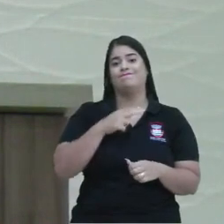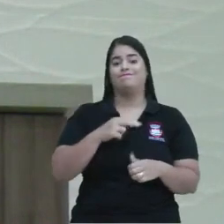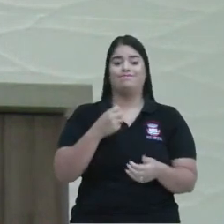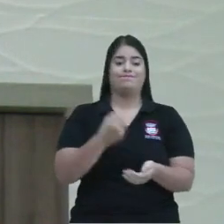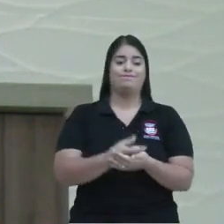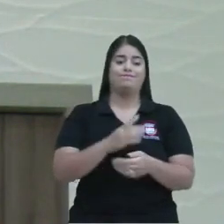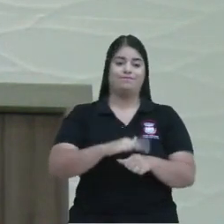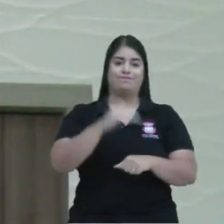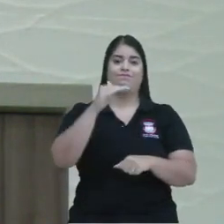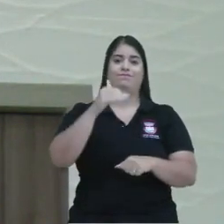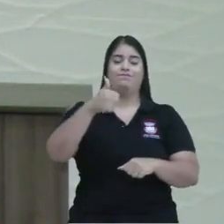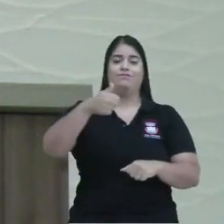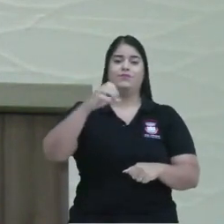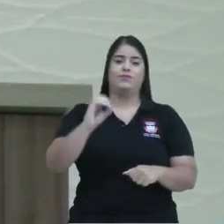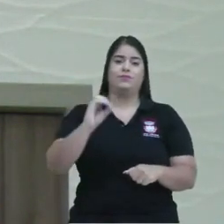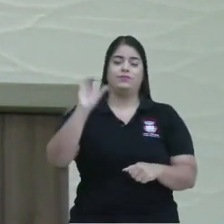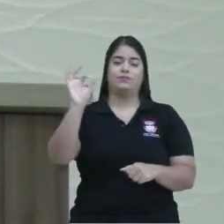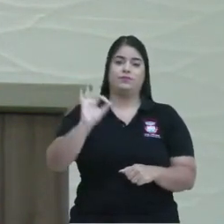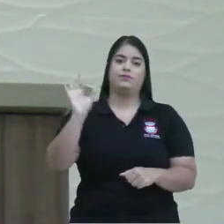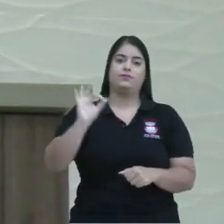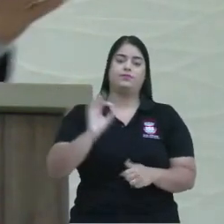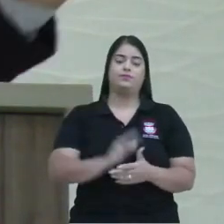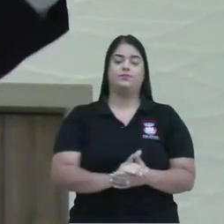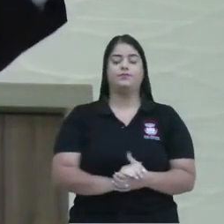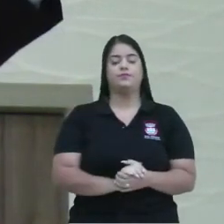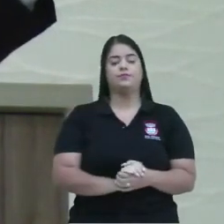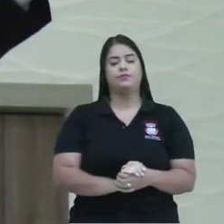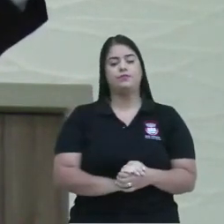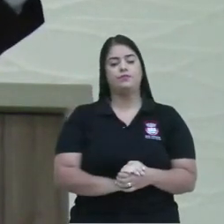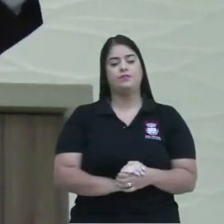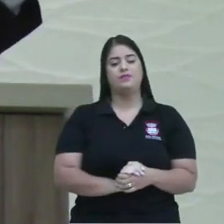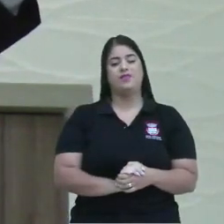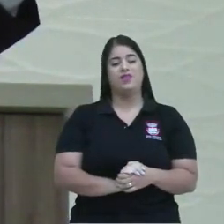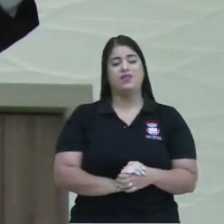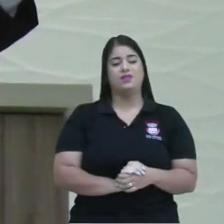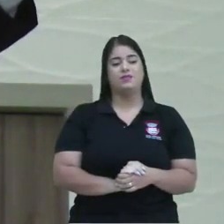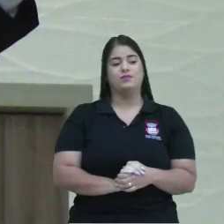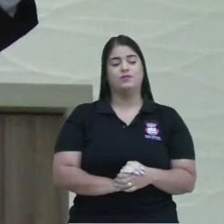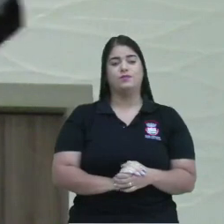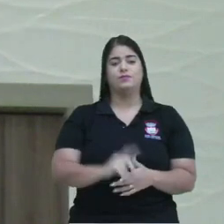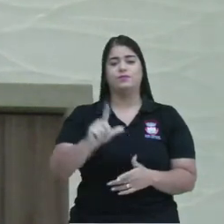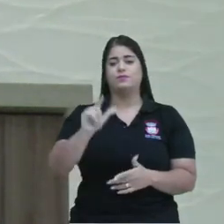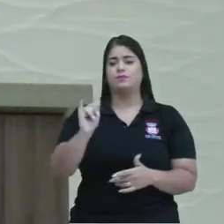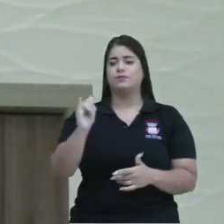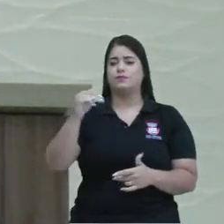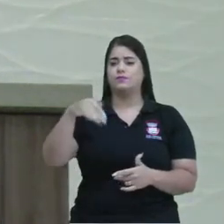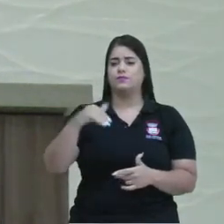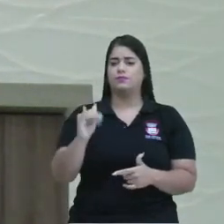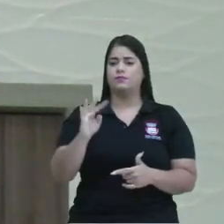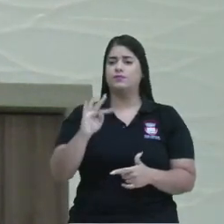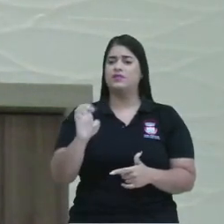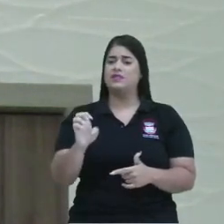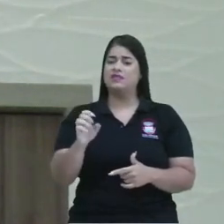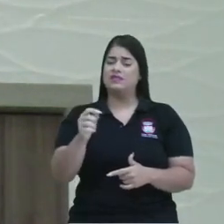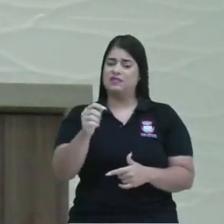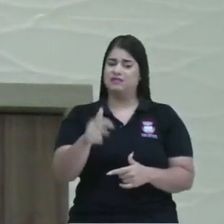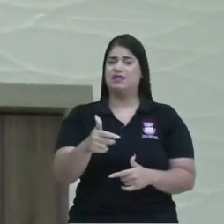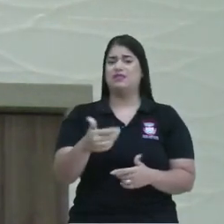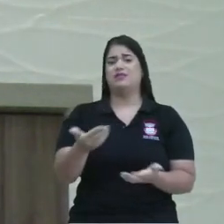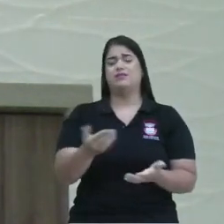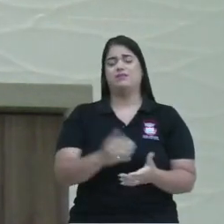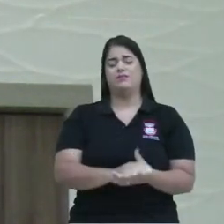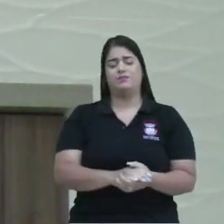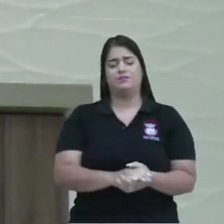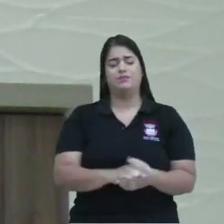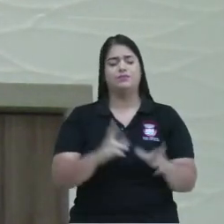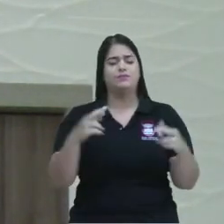pagar mais do que os 10%. E ali estava no teto. E naquela reunião eu me dediquei muito bem, meu